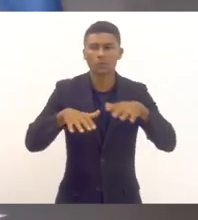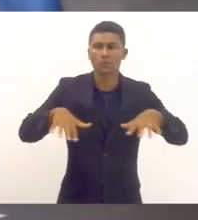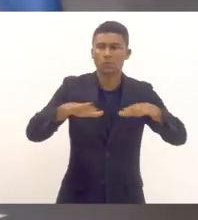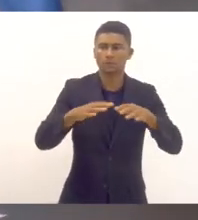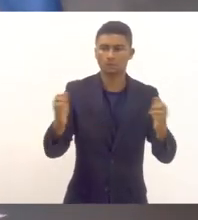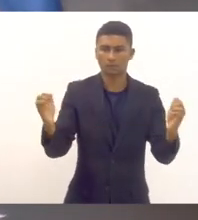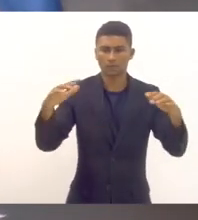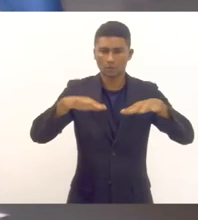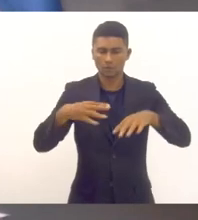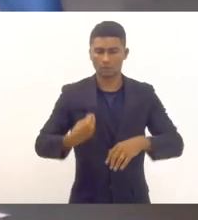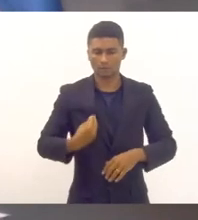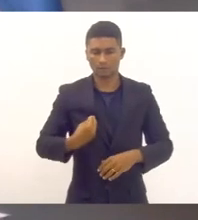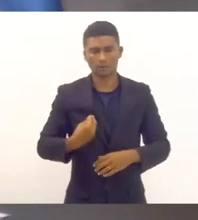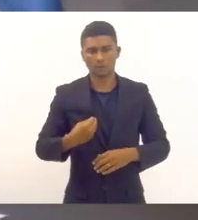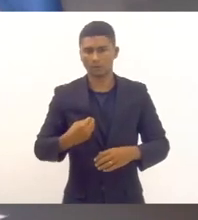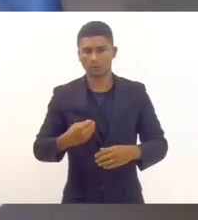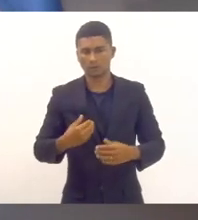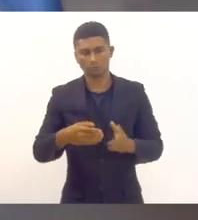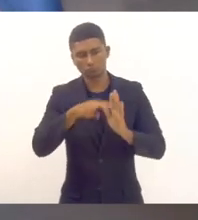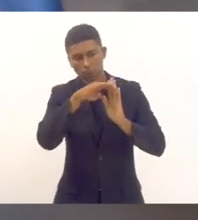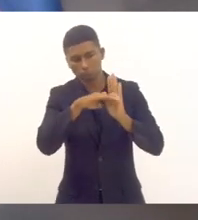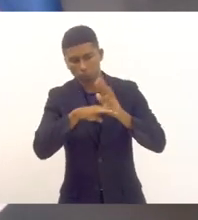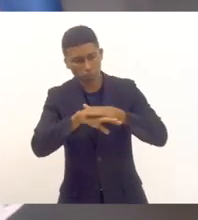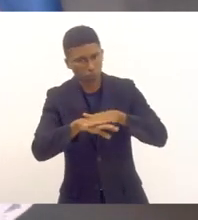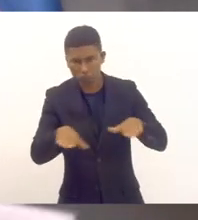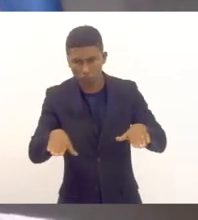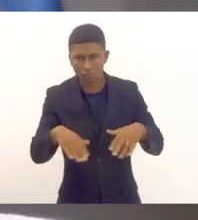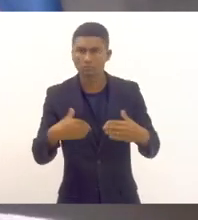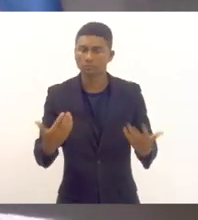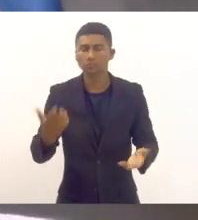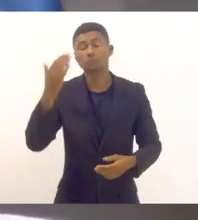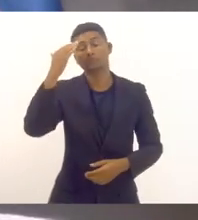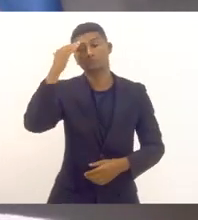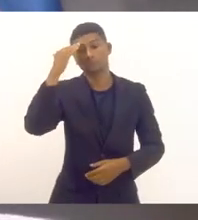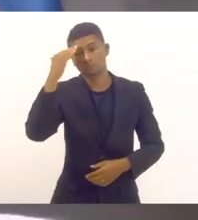hoje aqui conosco, que nada mais havendo a tratar. É, mais uma vez